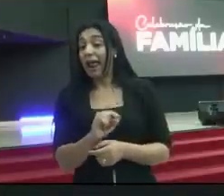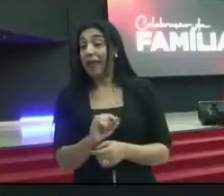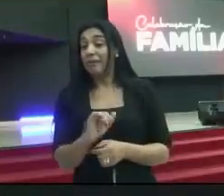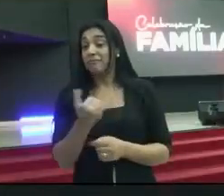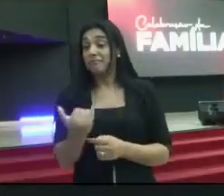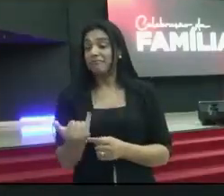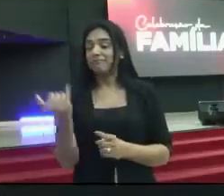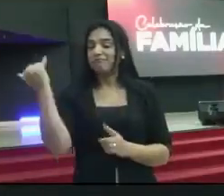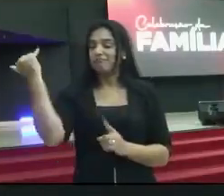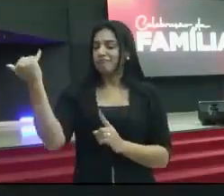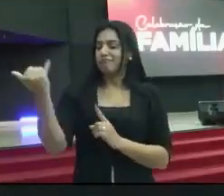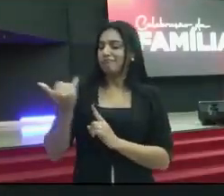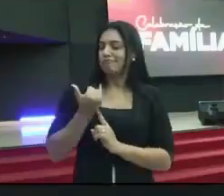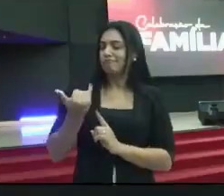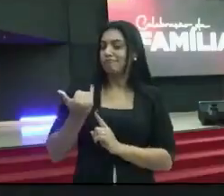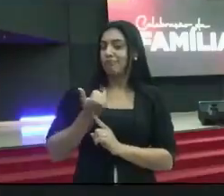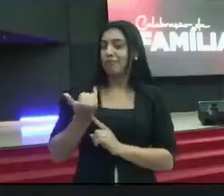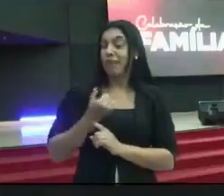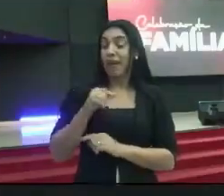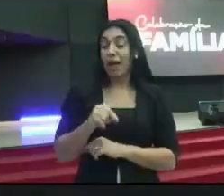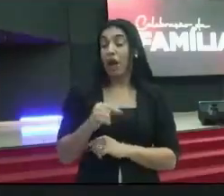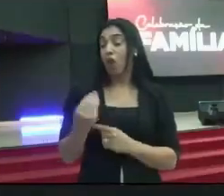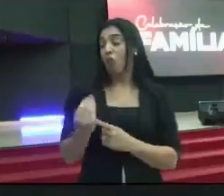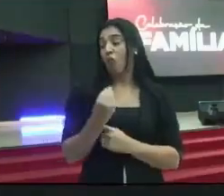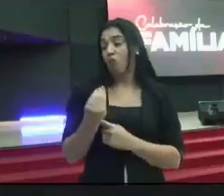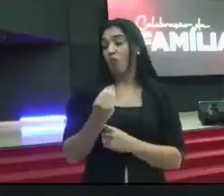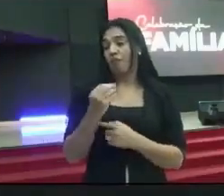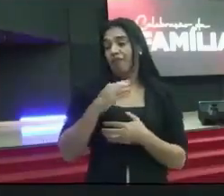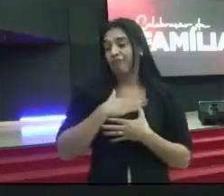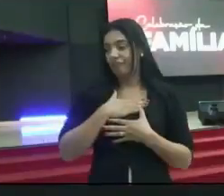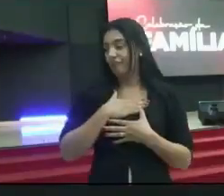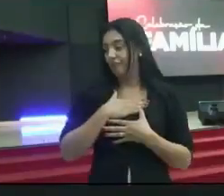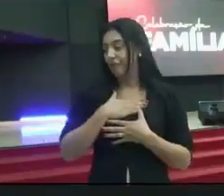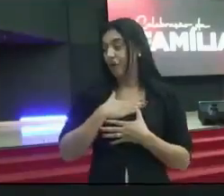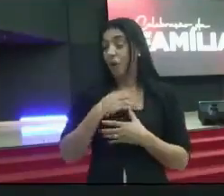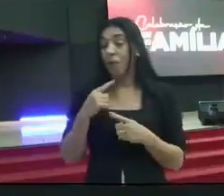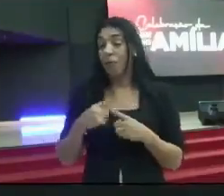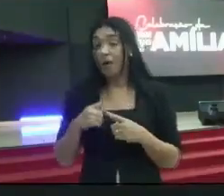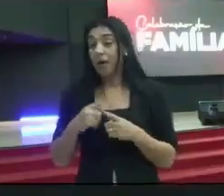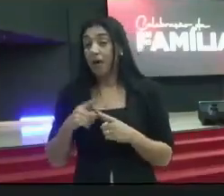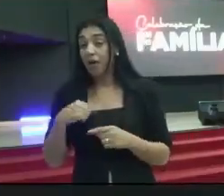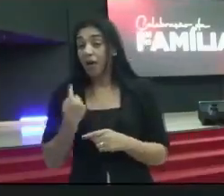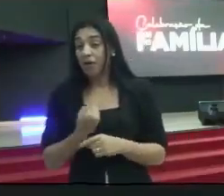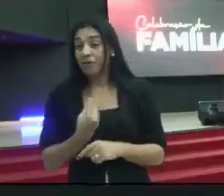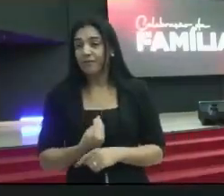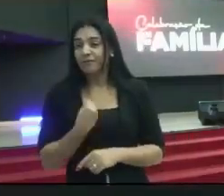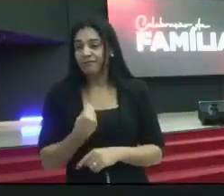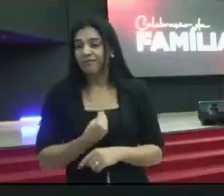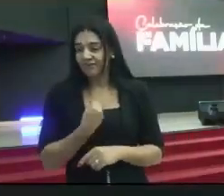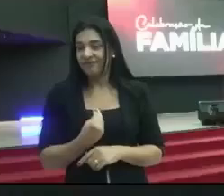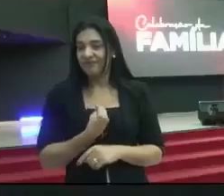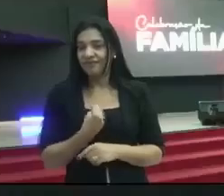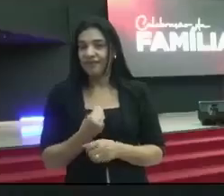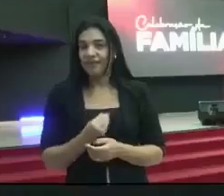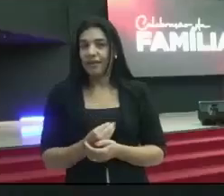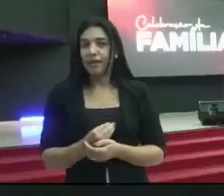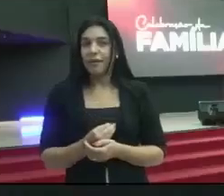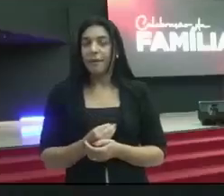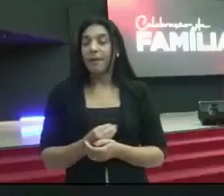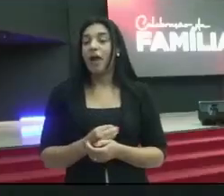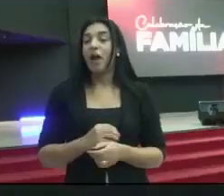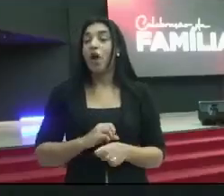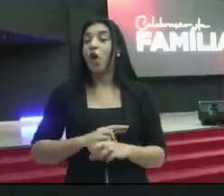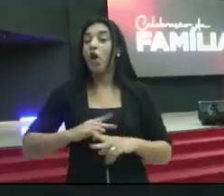inspirou. Ela cuidou de mim. Porque nós vivemos para